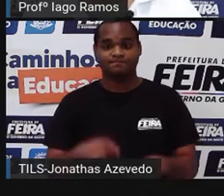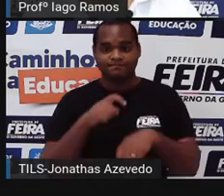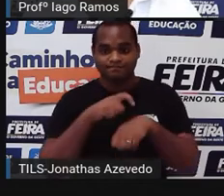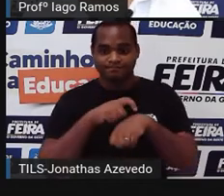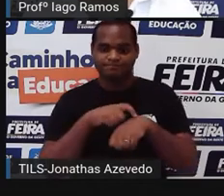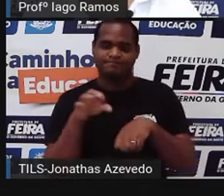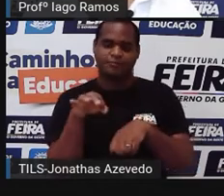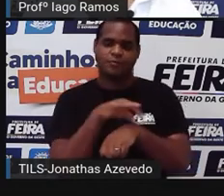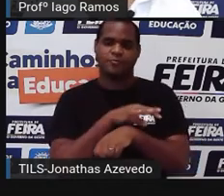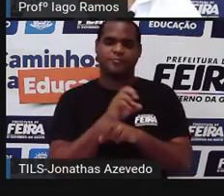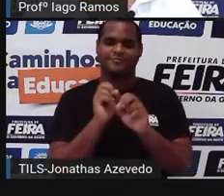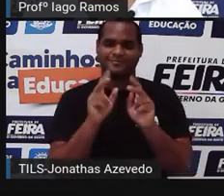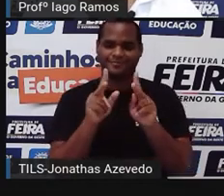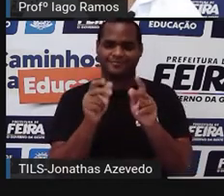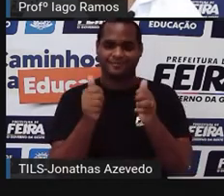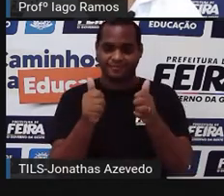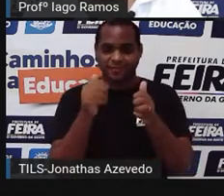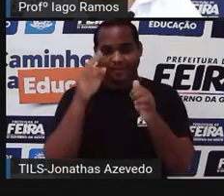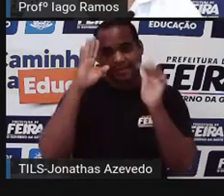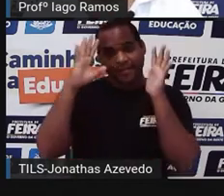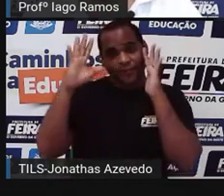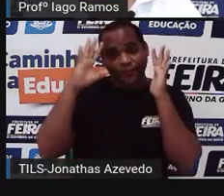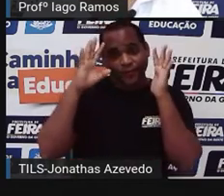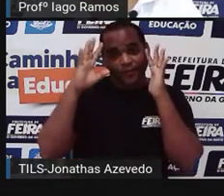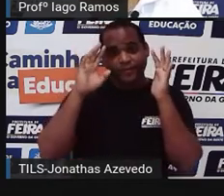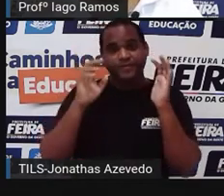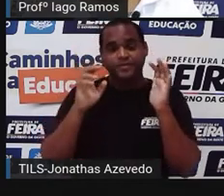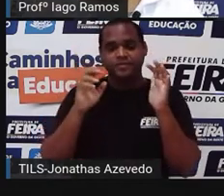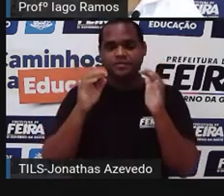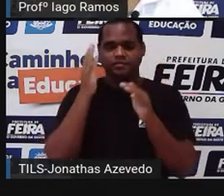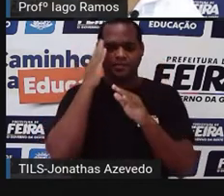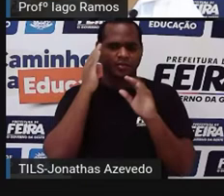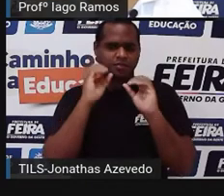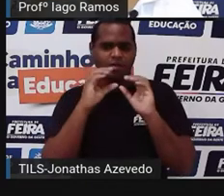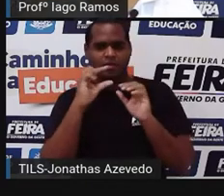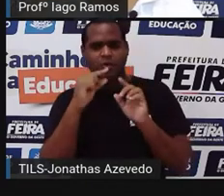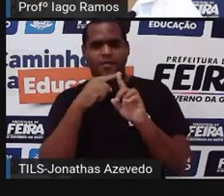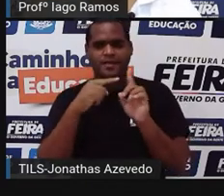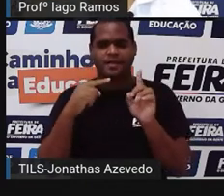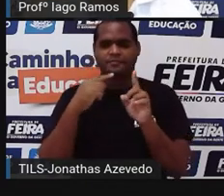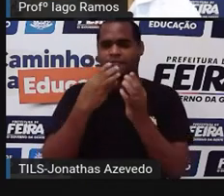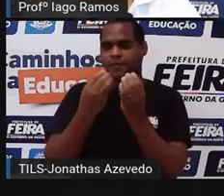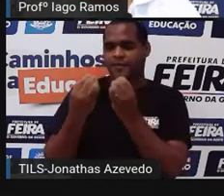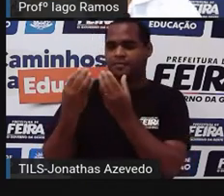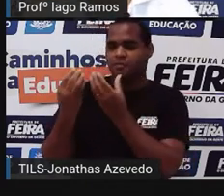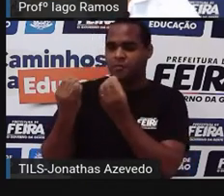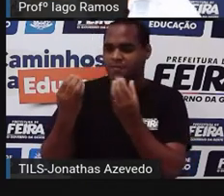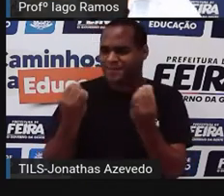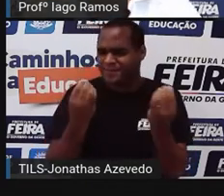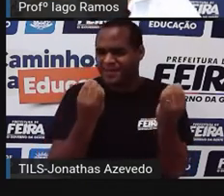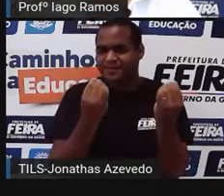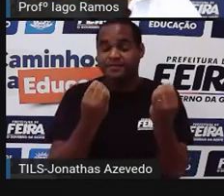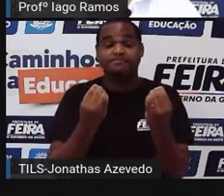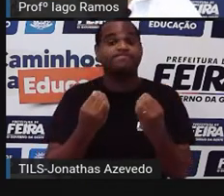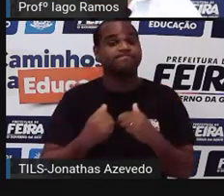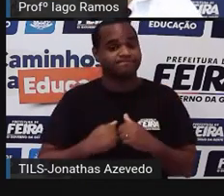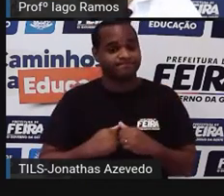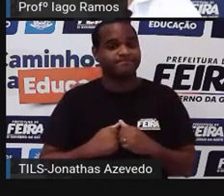Prontinho refletiu entendeu pouco metade maioria bastante